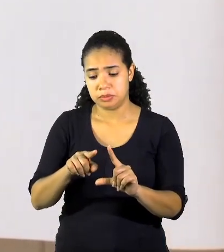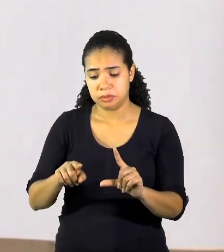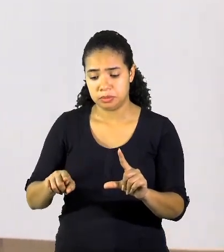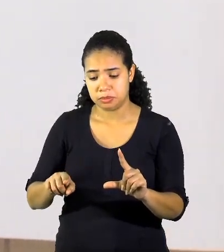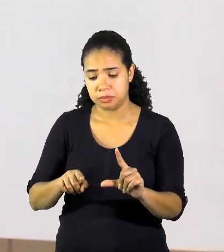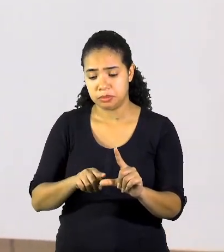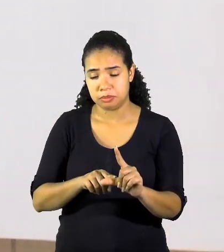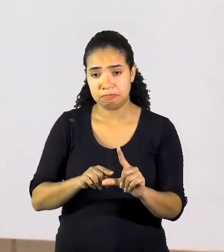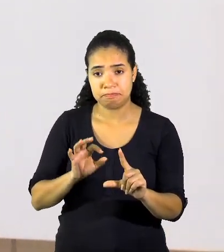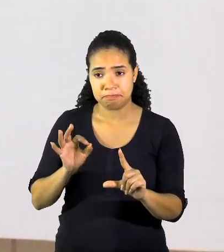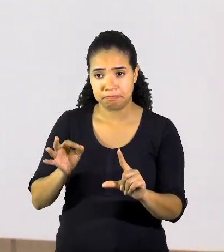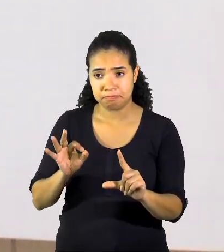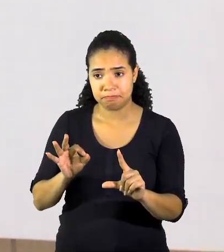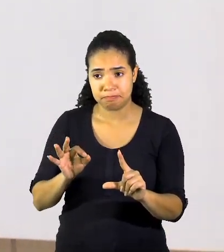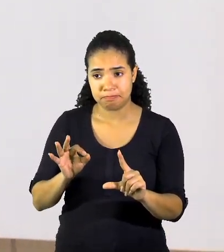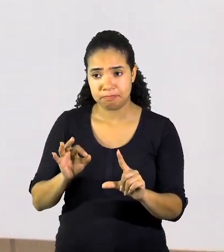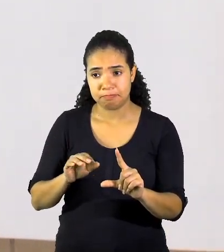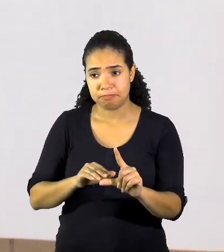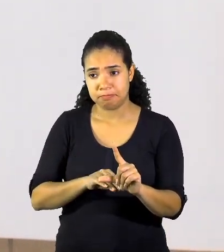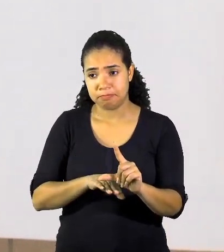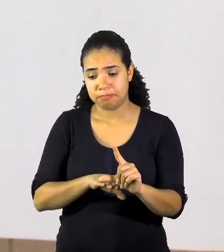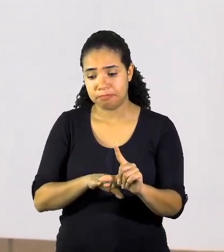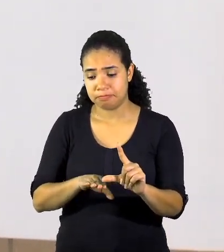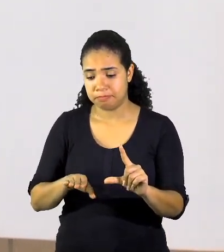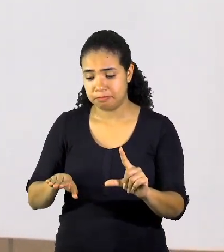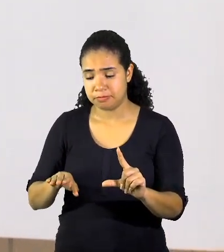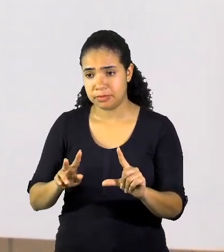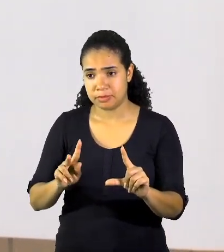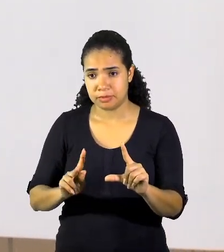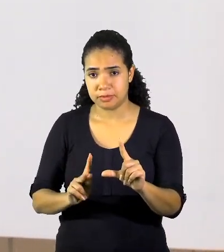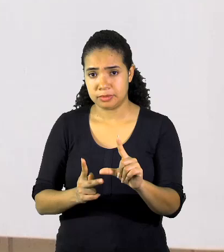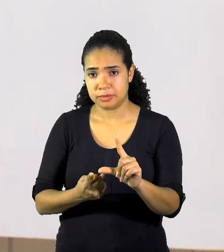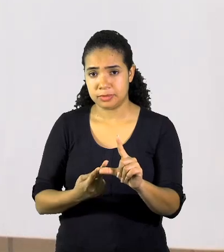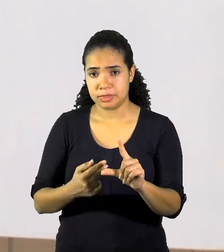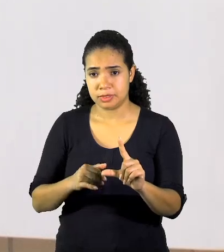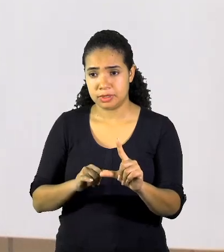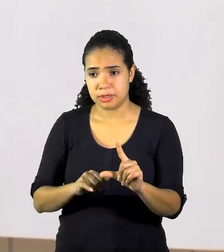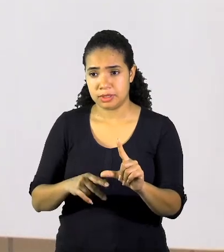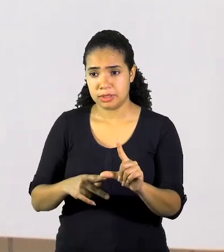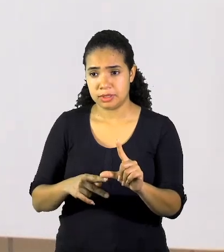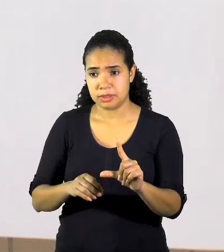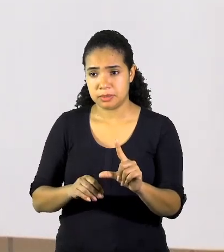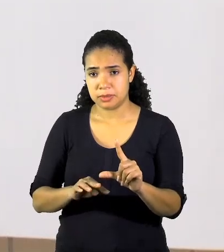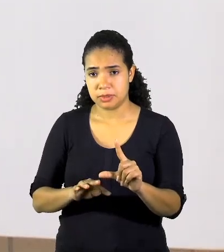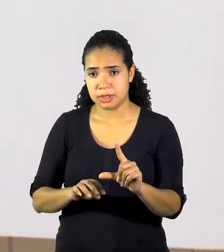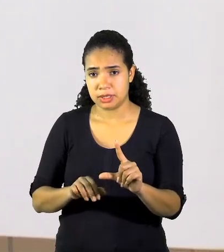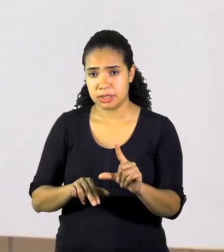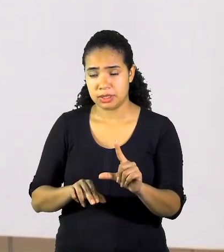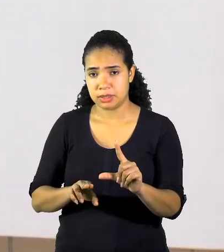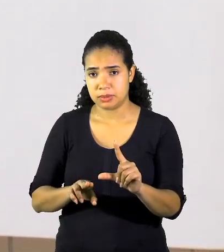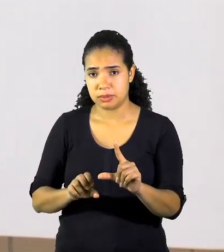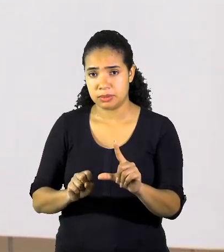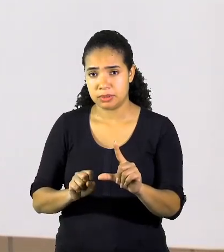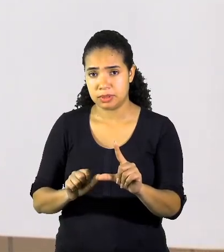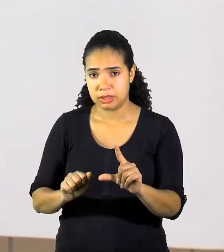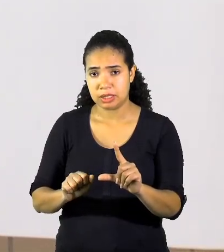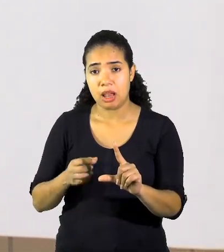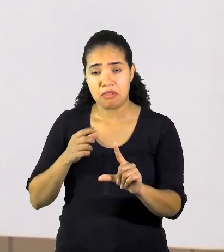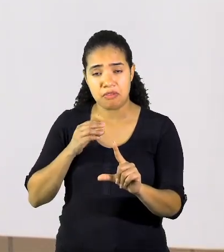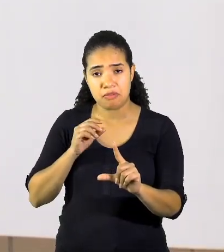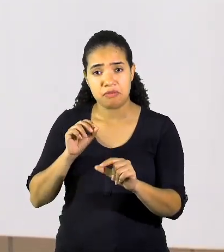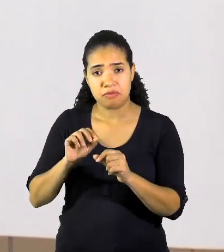triângulo retângulo. Um lado dele é a hipotenusa. Dessa hipotenusa, o senhor fez um